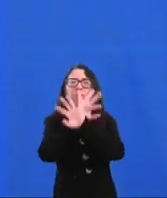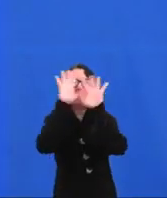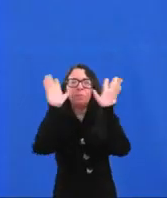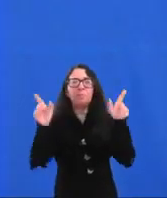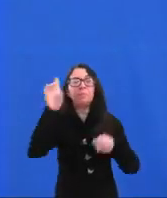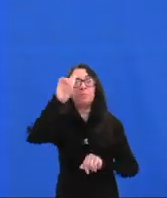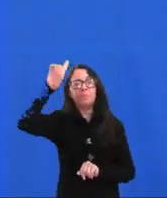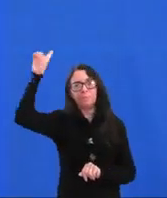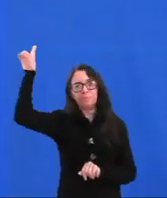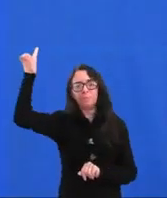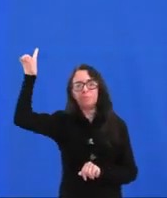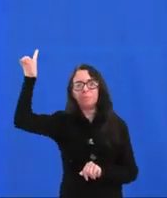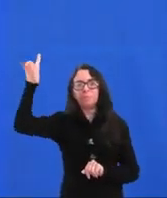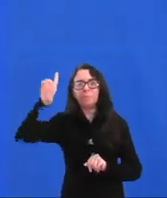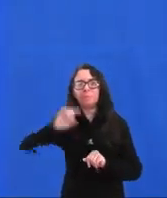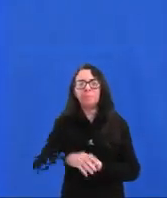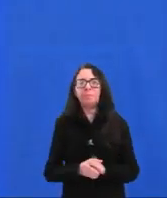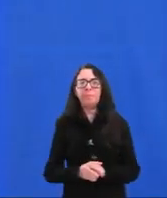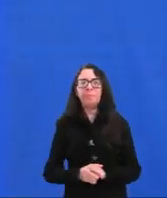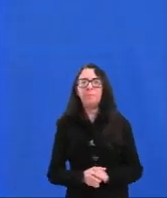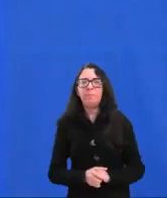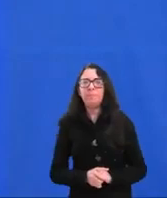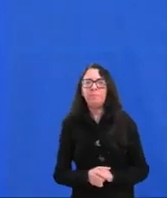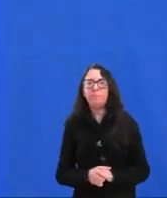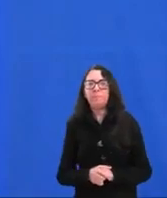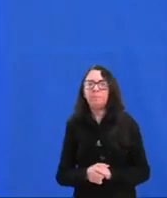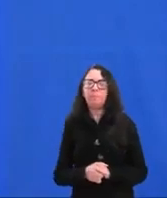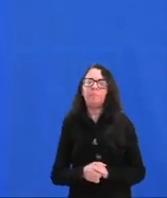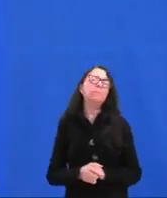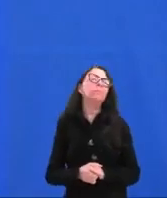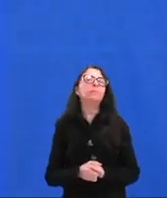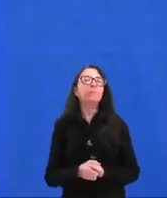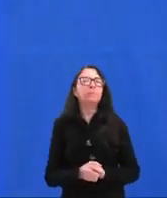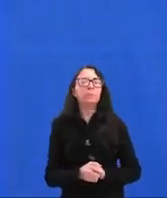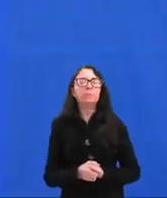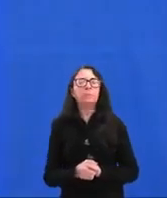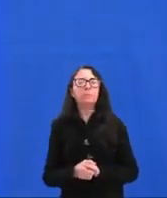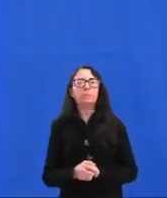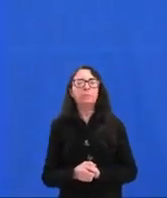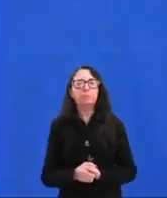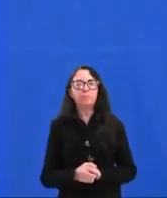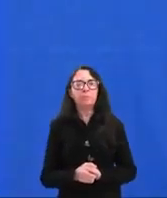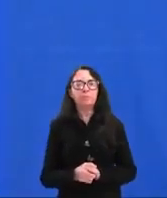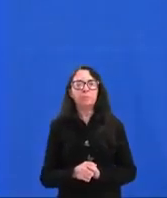amados. Então vamos começar a nossa lição.